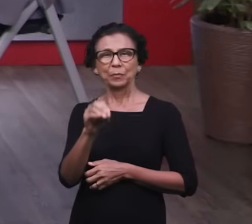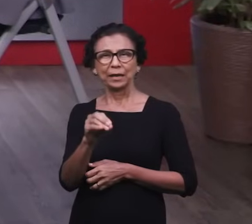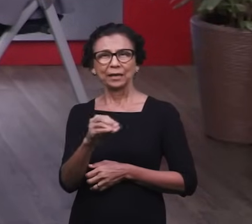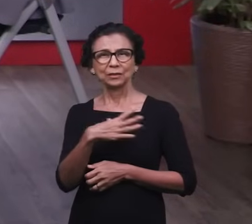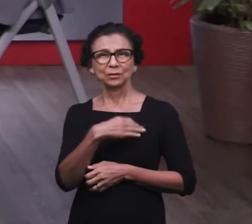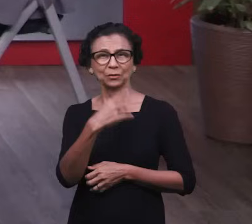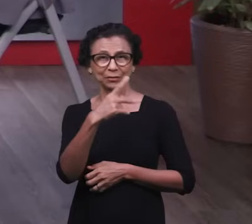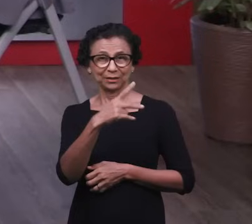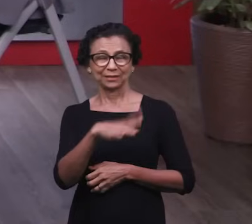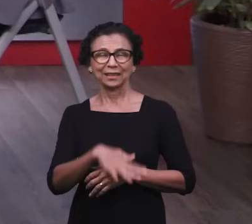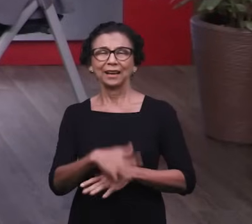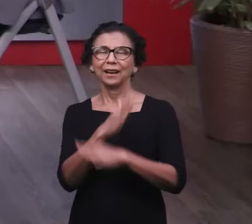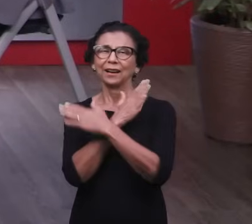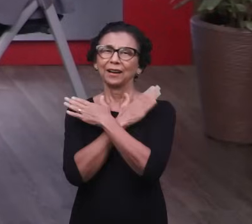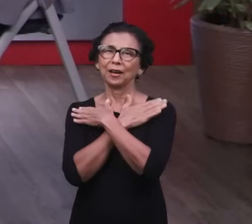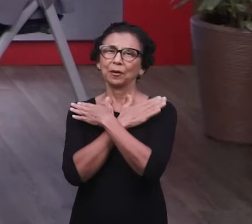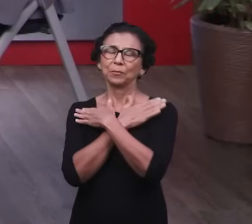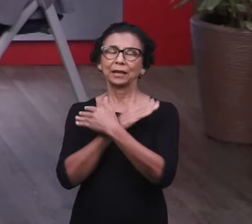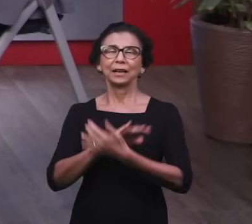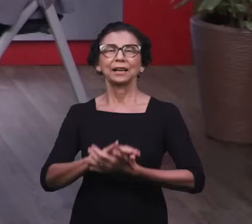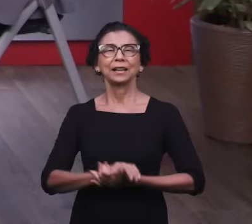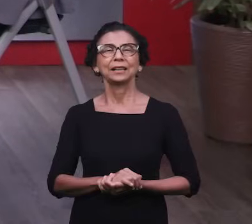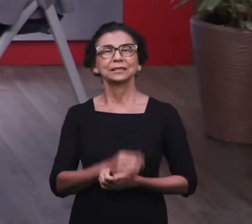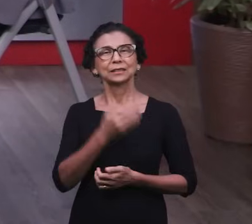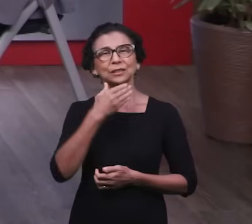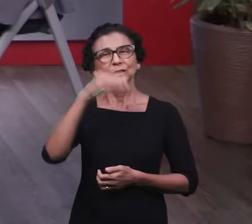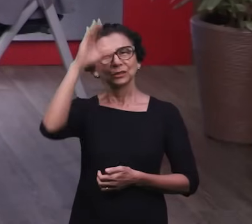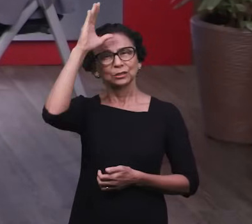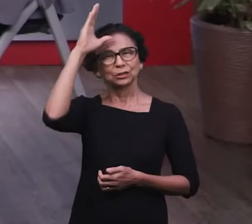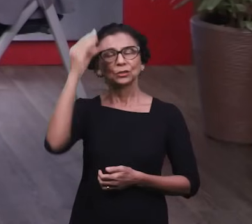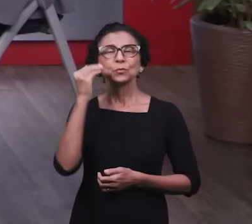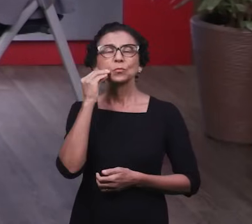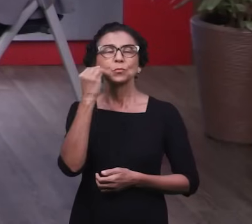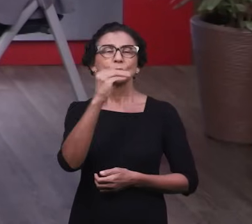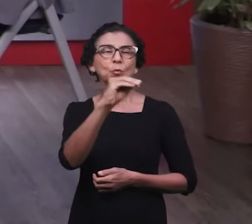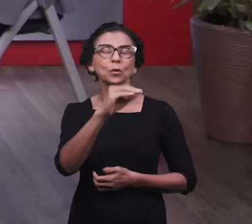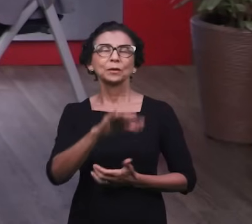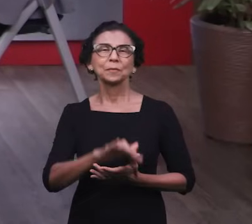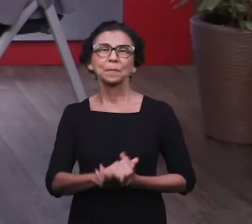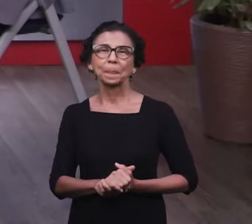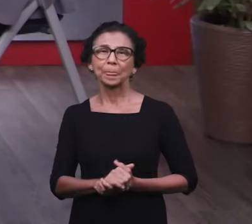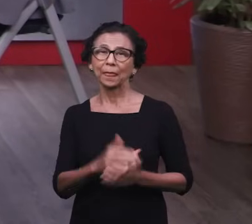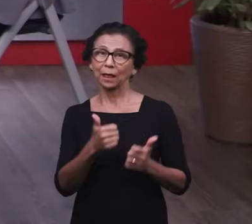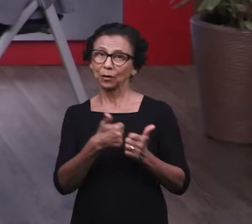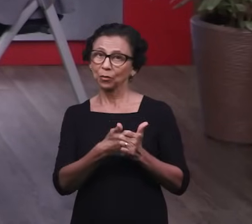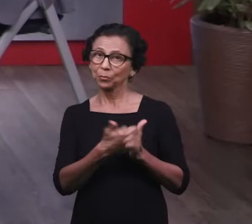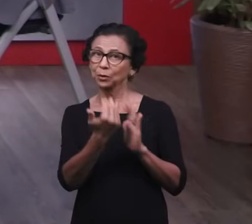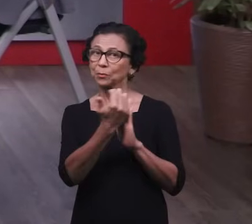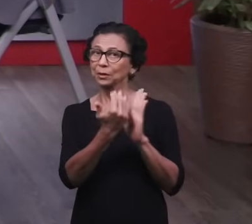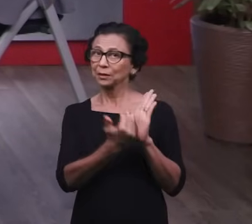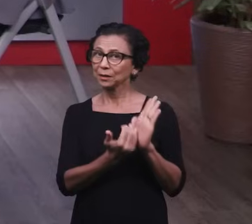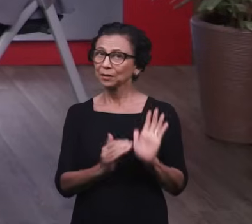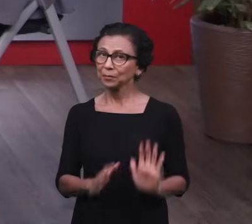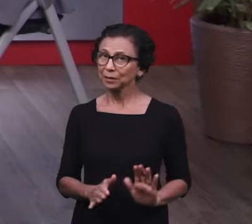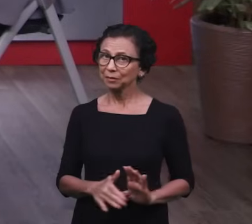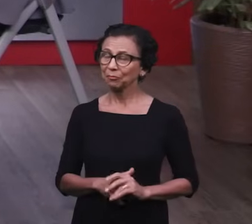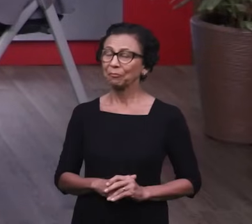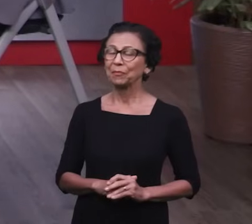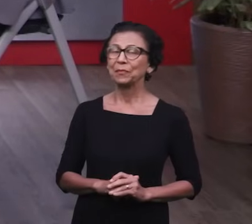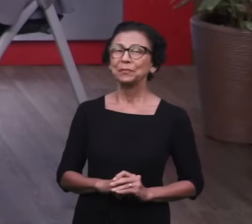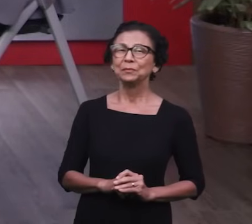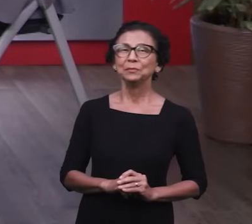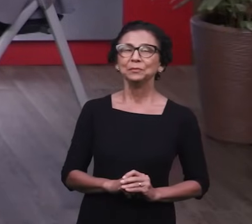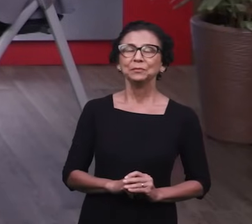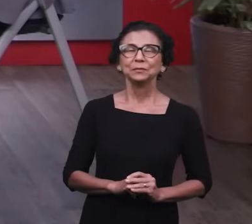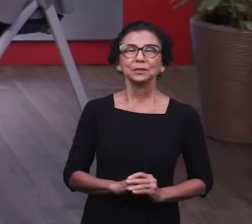abraço, Pedro. Um beijo do tio Marcos aqui, tá bom? Fica conosco aí assistindo também, já que estamos falando dele, É verdade.